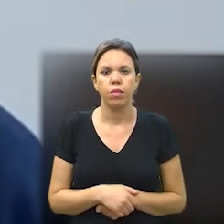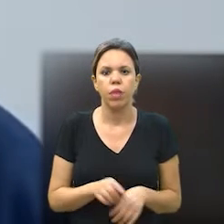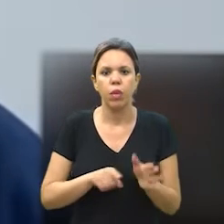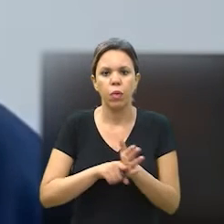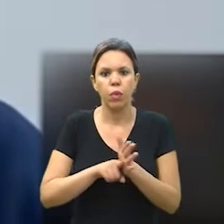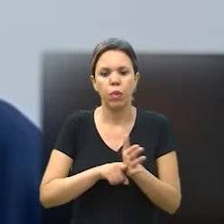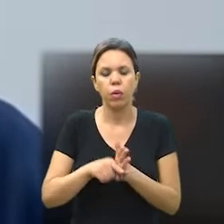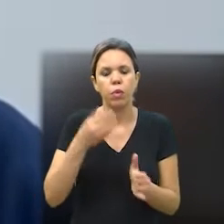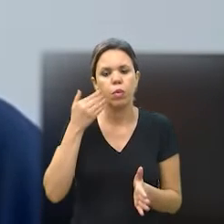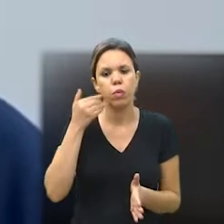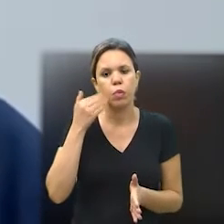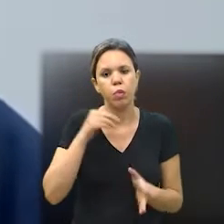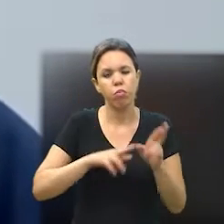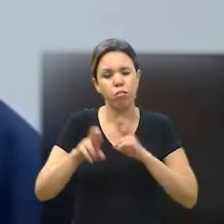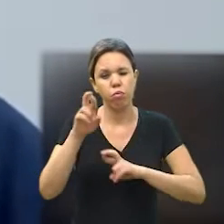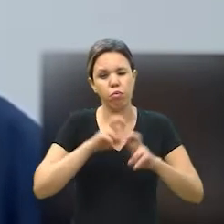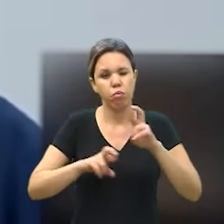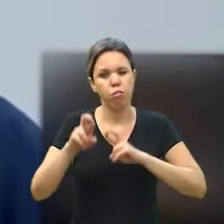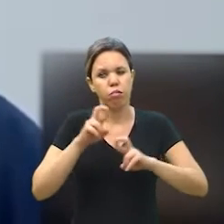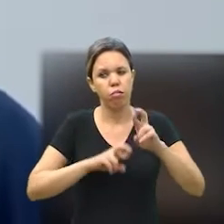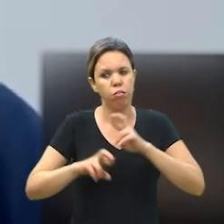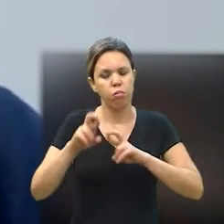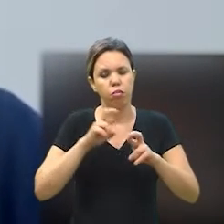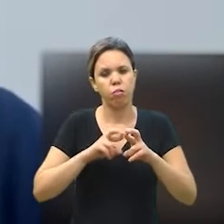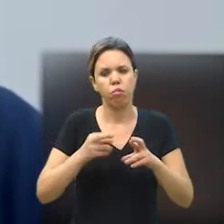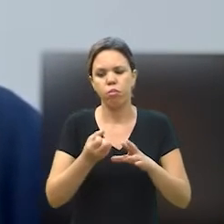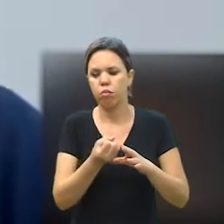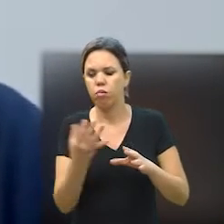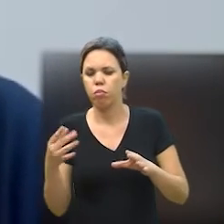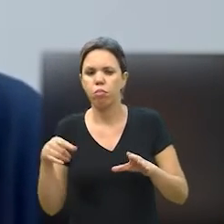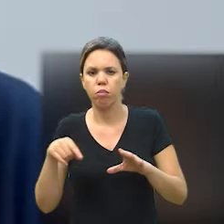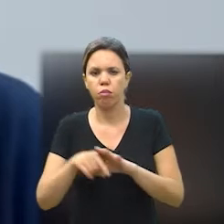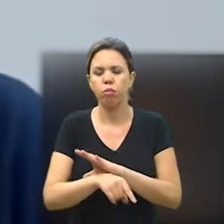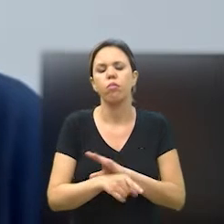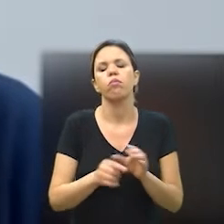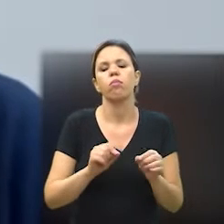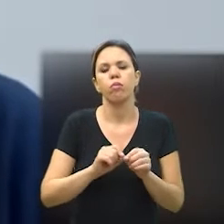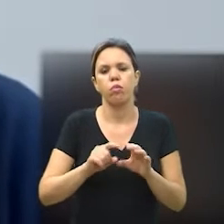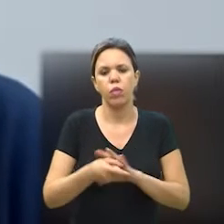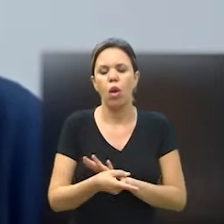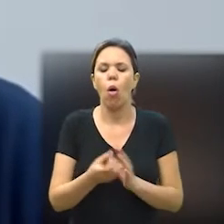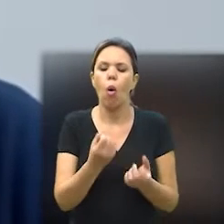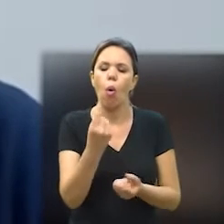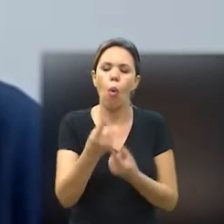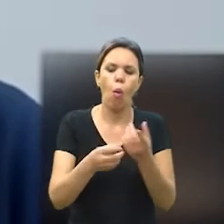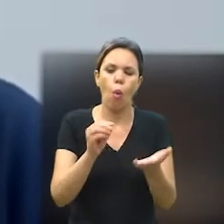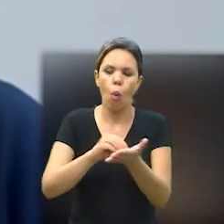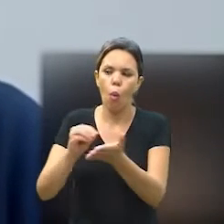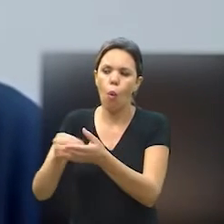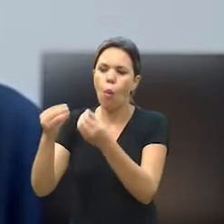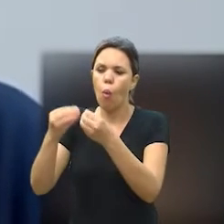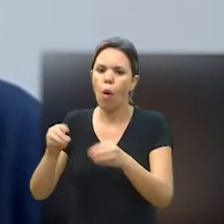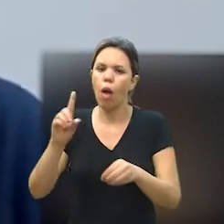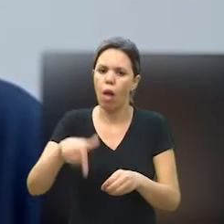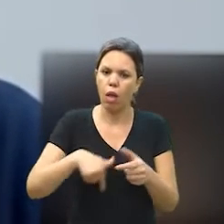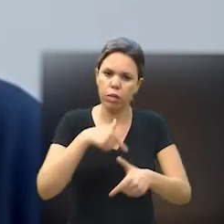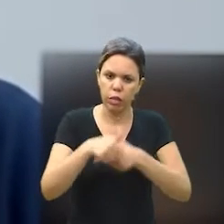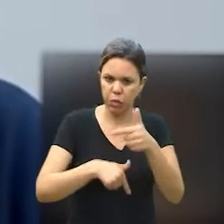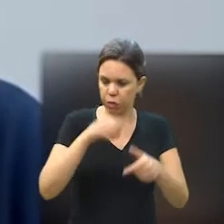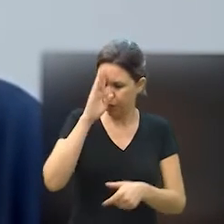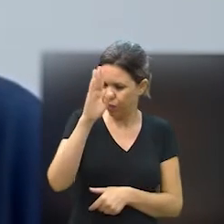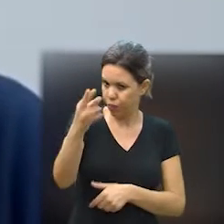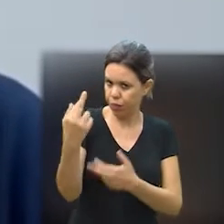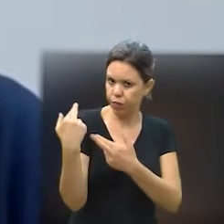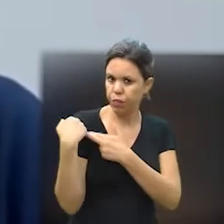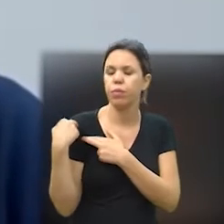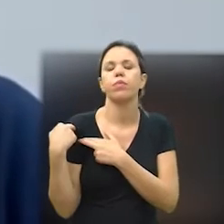Apurar, verificar a intensidade desse déficit, desses prejuízos, é uma tarefa